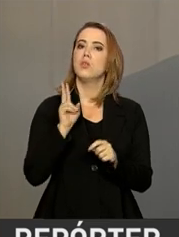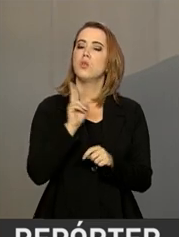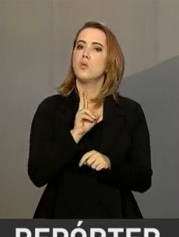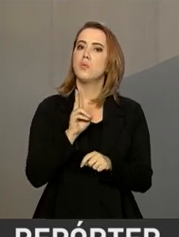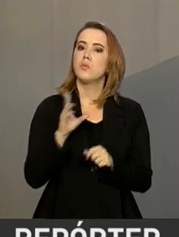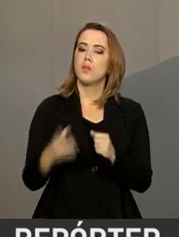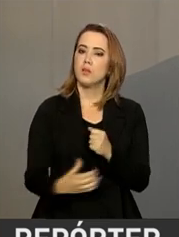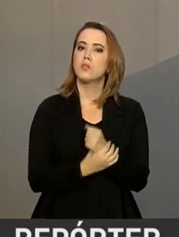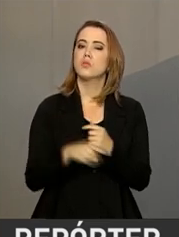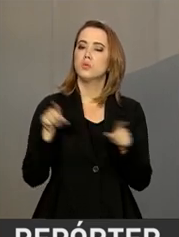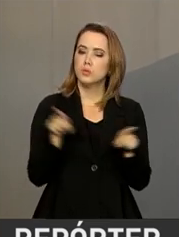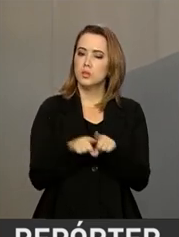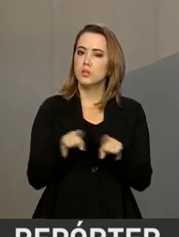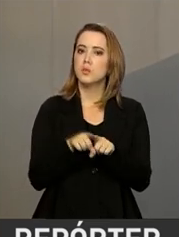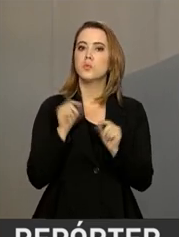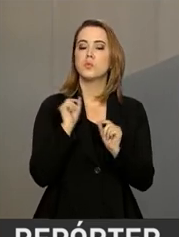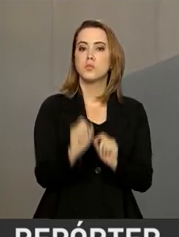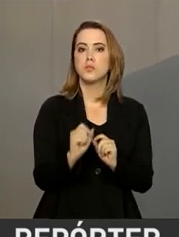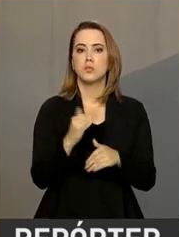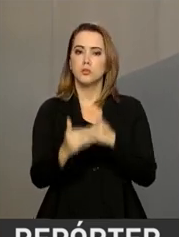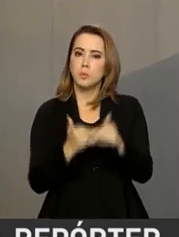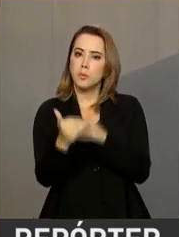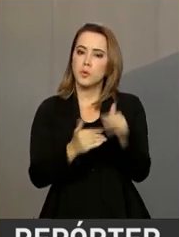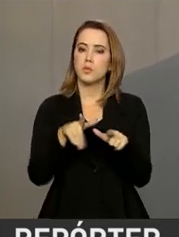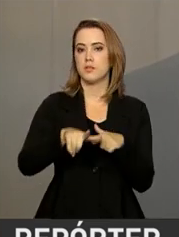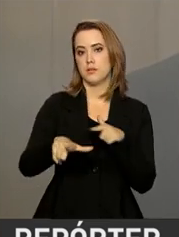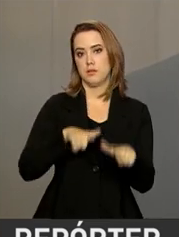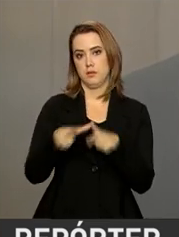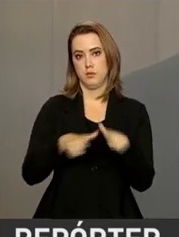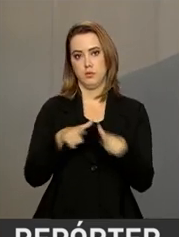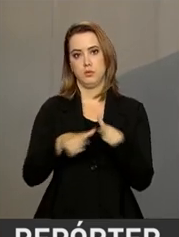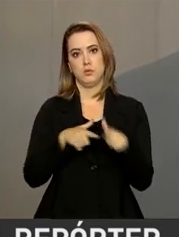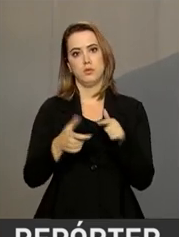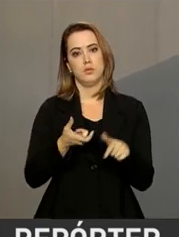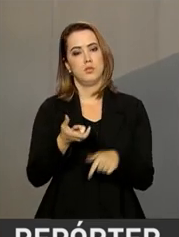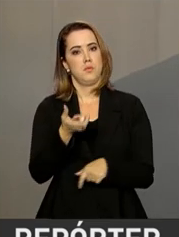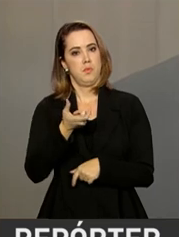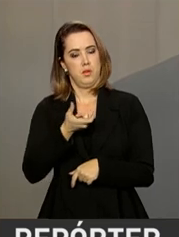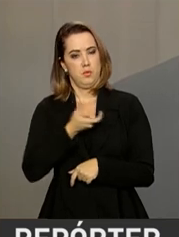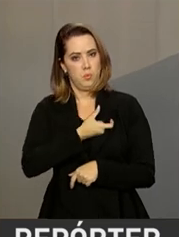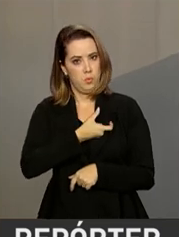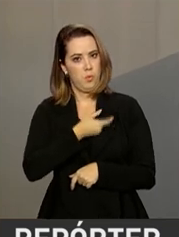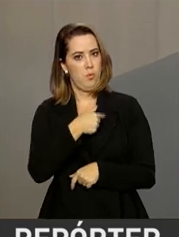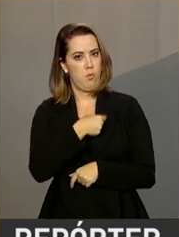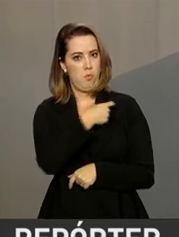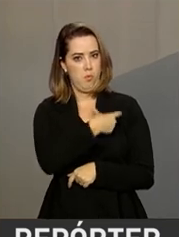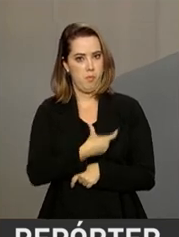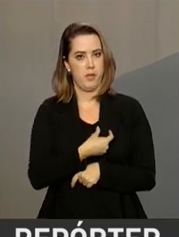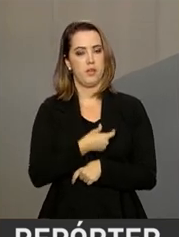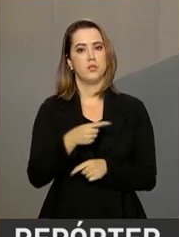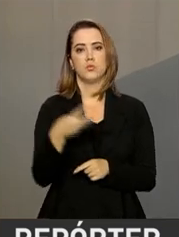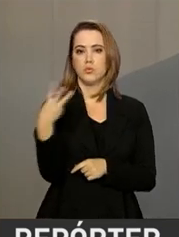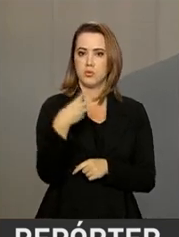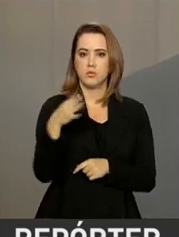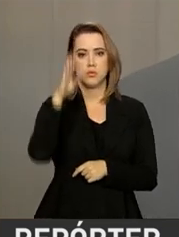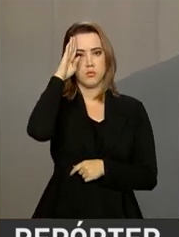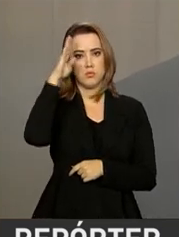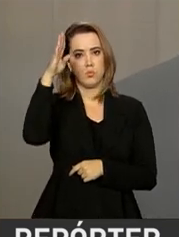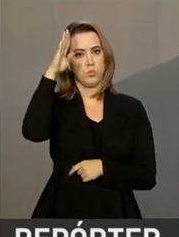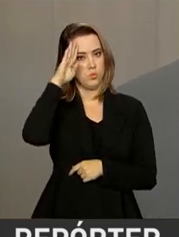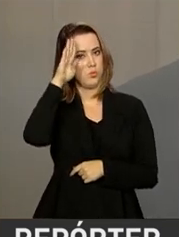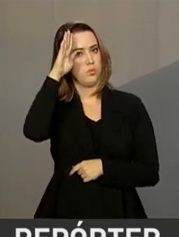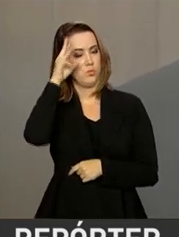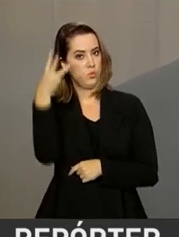a profissionalização a progressão e a carreira por mérito das três forças sobretudo no seu nível hierárquico